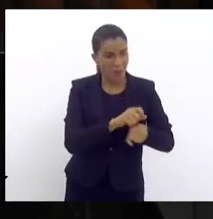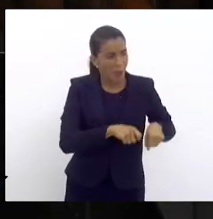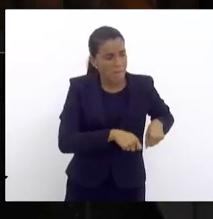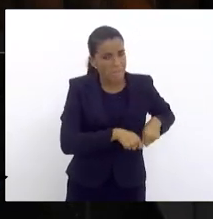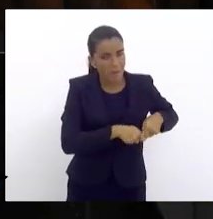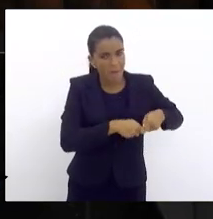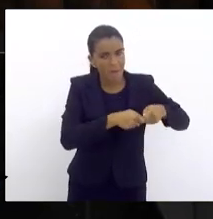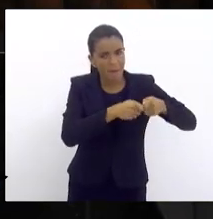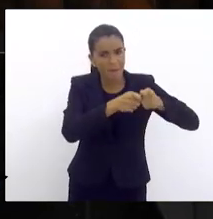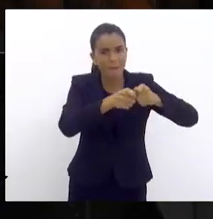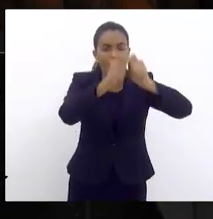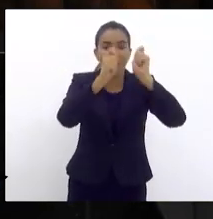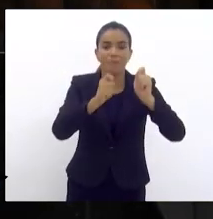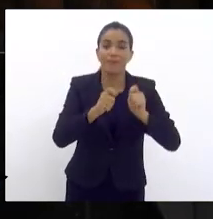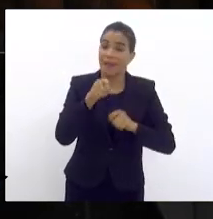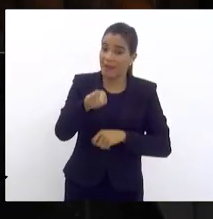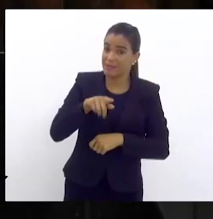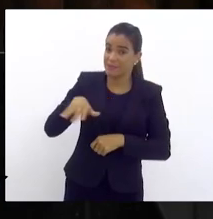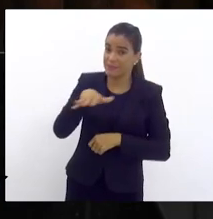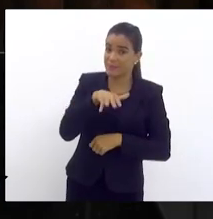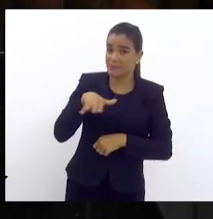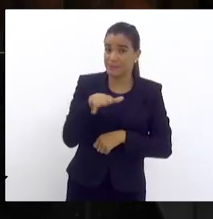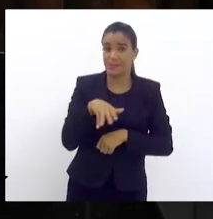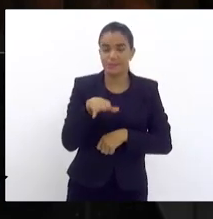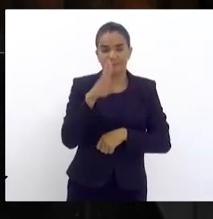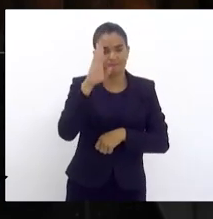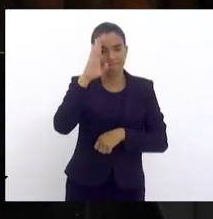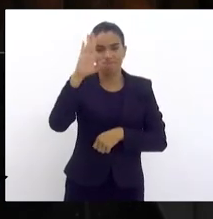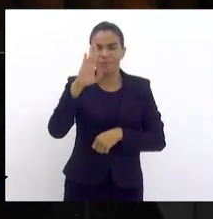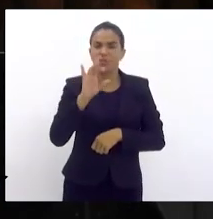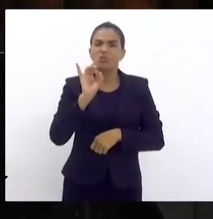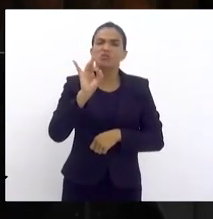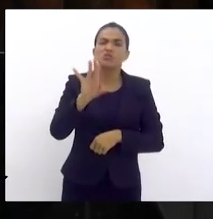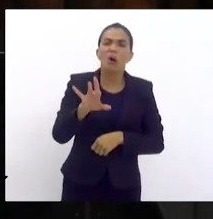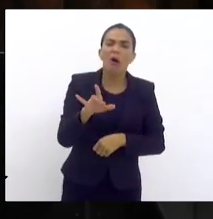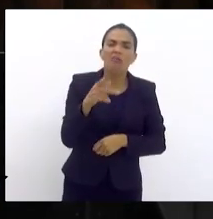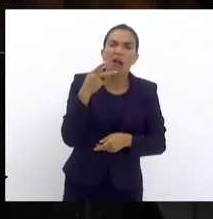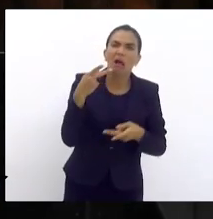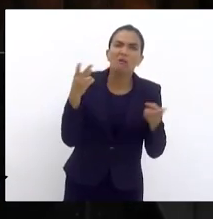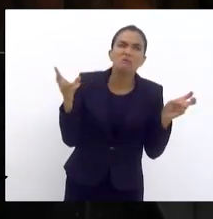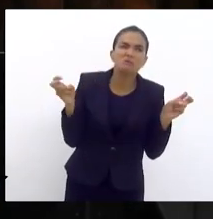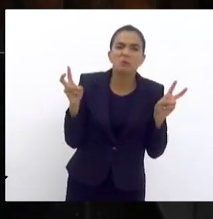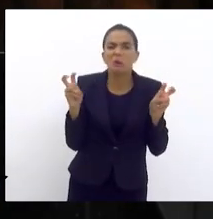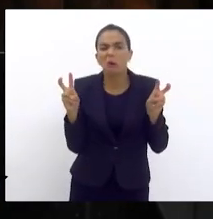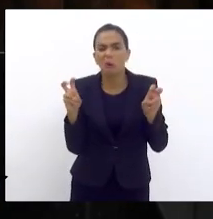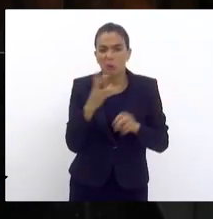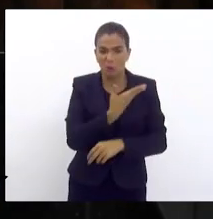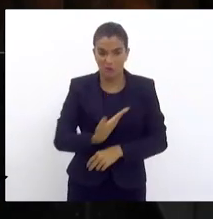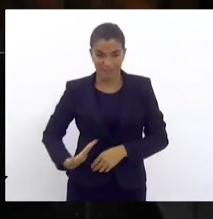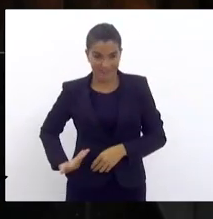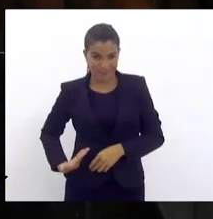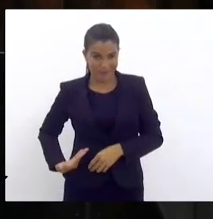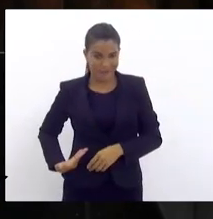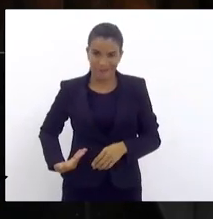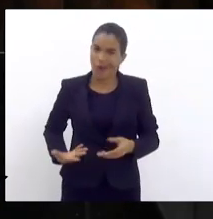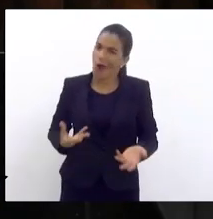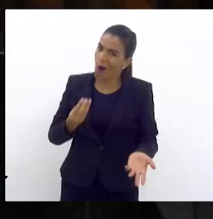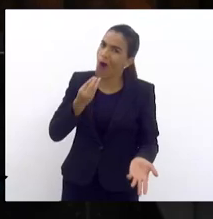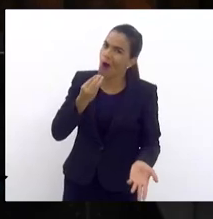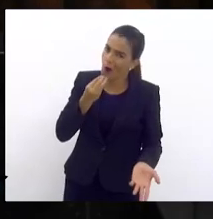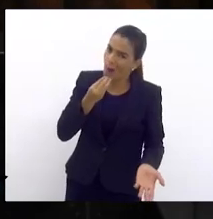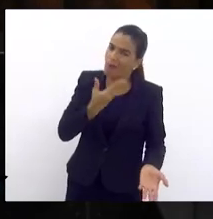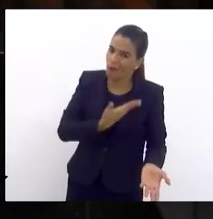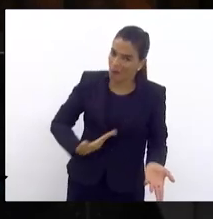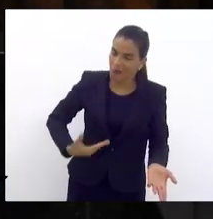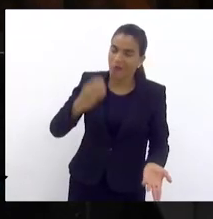essa é uma questão inclusive que não é só pertinente ao Governador é claro que o é